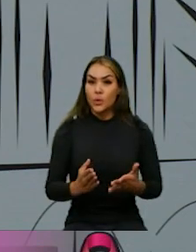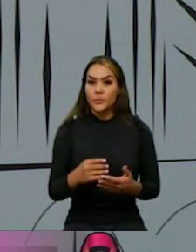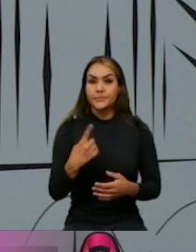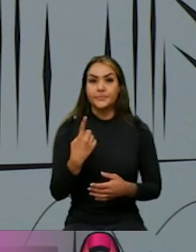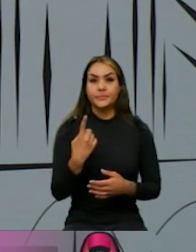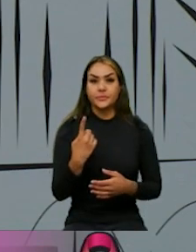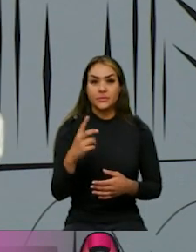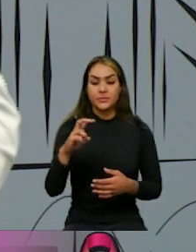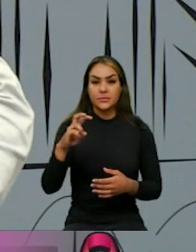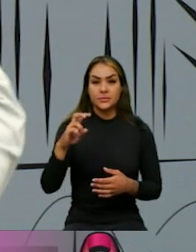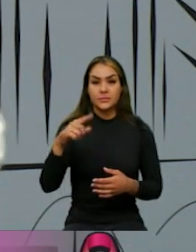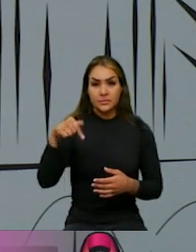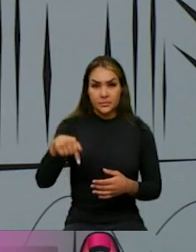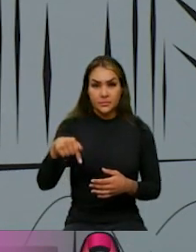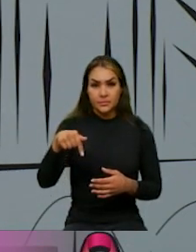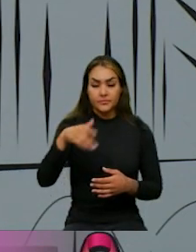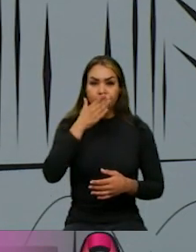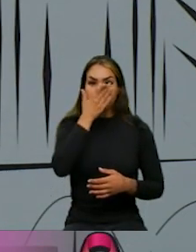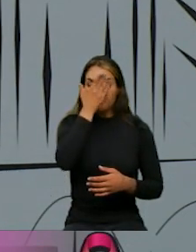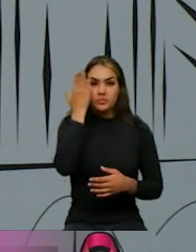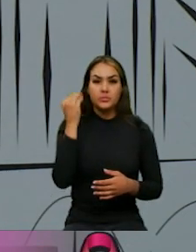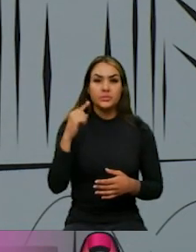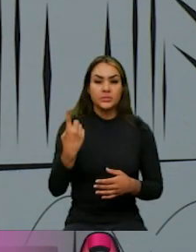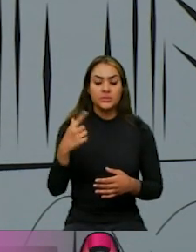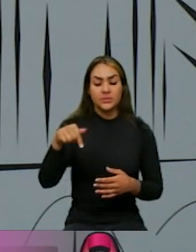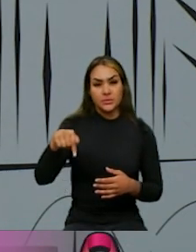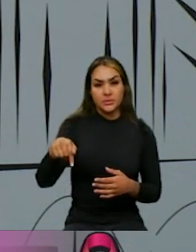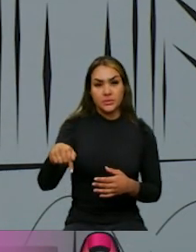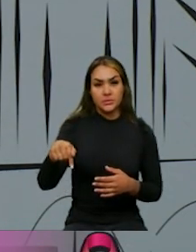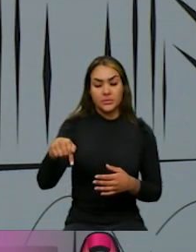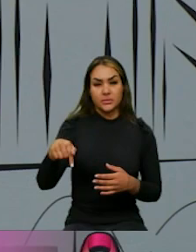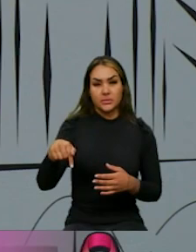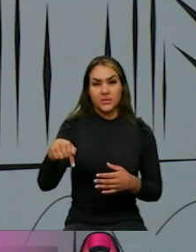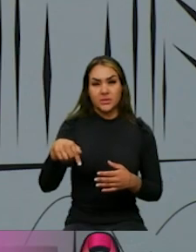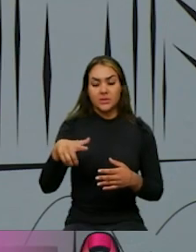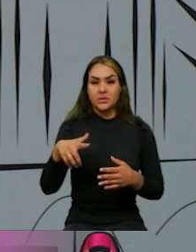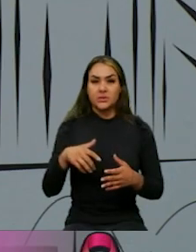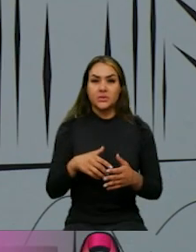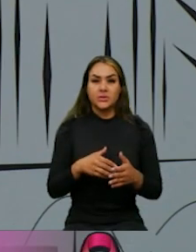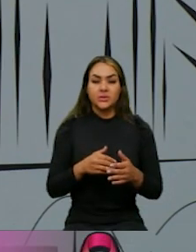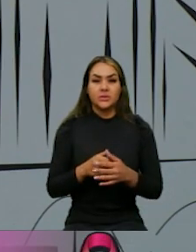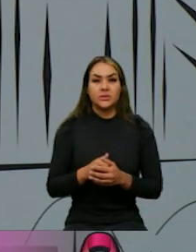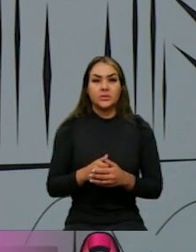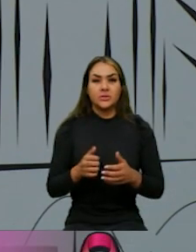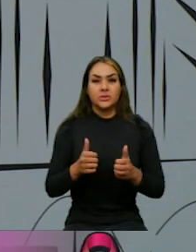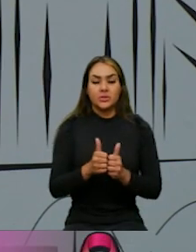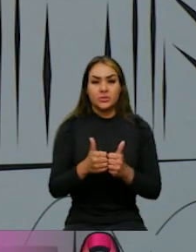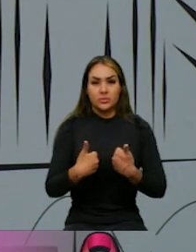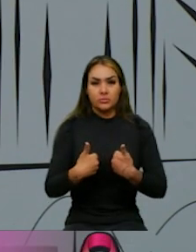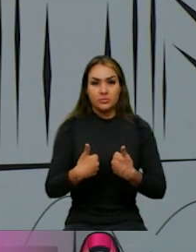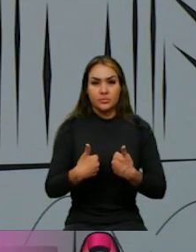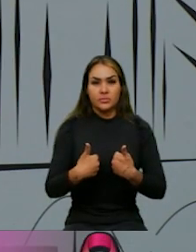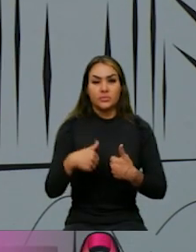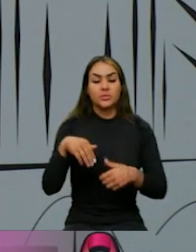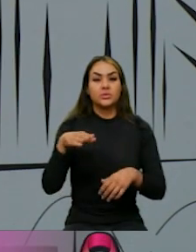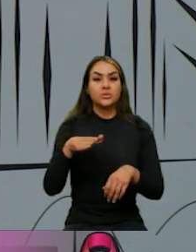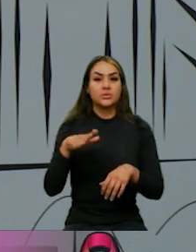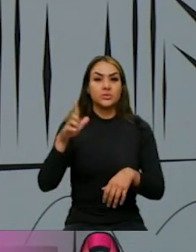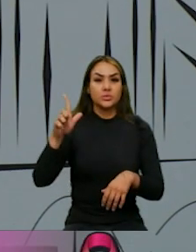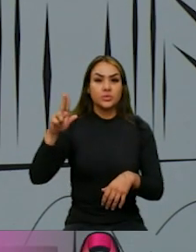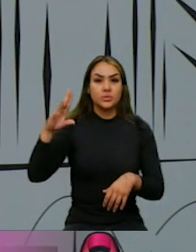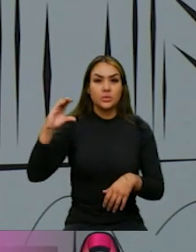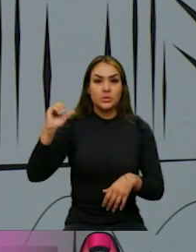ônibus Lucas. E o que é o ônibus Lucas? O ônibus Lucas roda o Brasil, fazendo